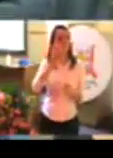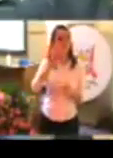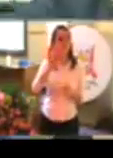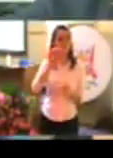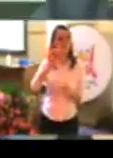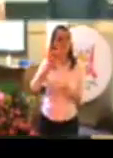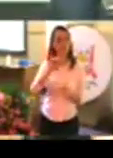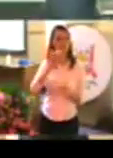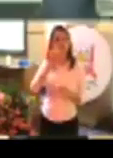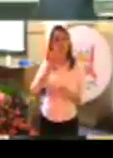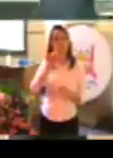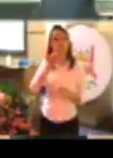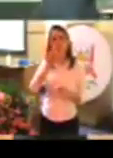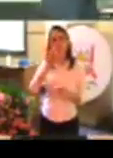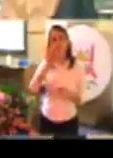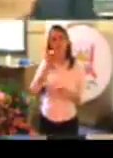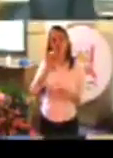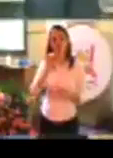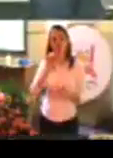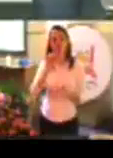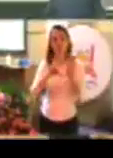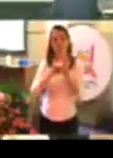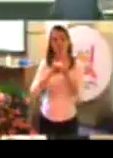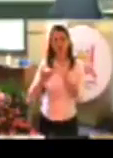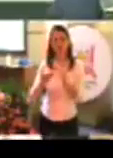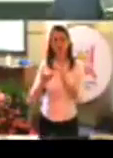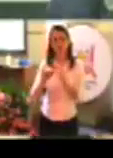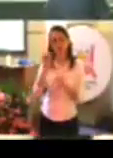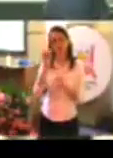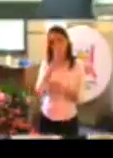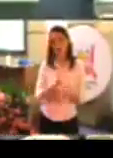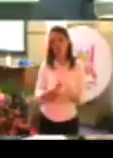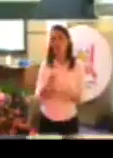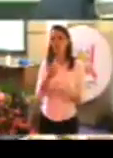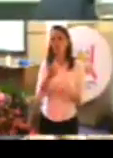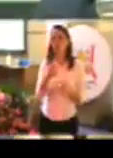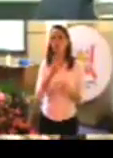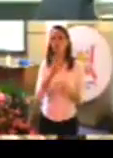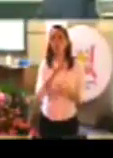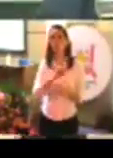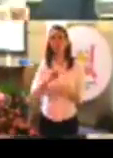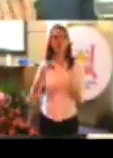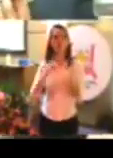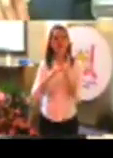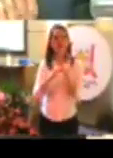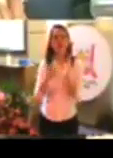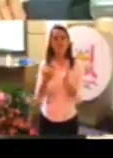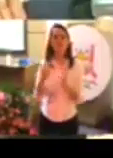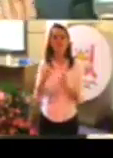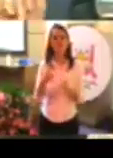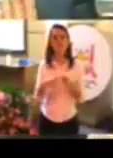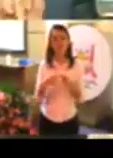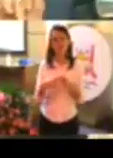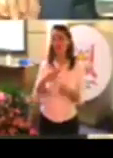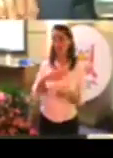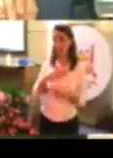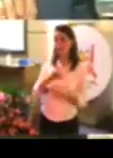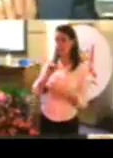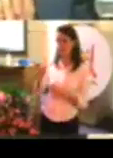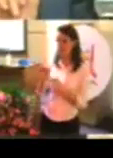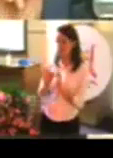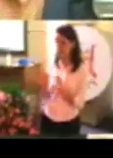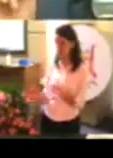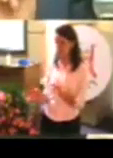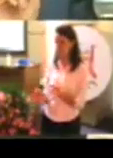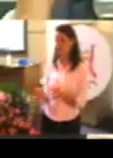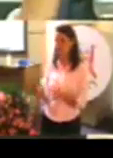Instituto Legislativo Brasileiro, e não tem o nome do Senado nessa escola. Ele me disse: Florian, por uma razão muito